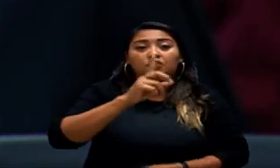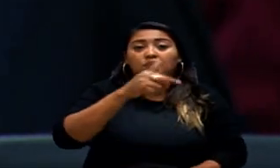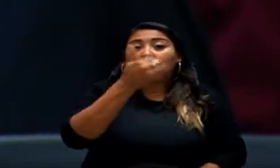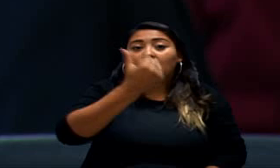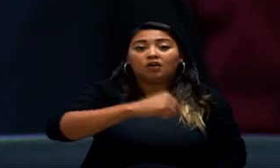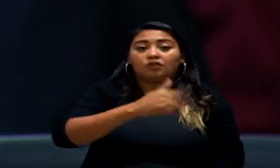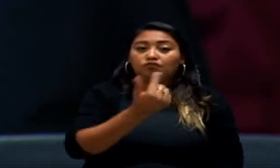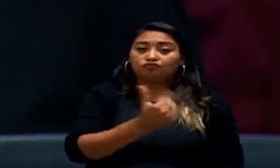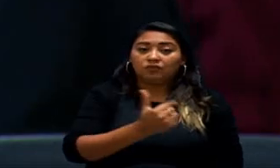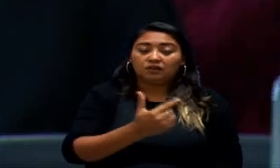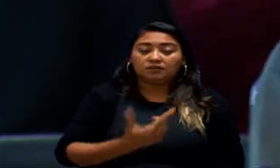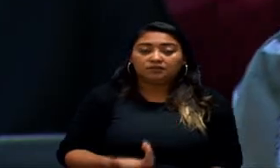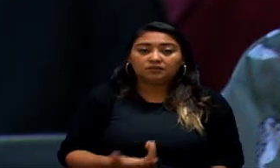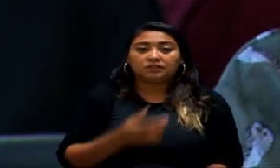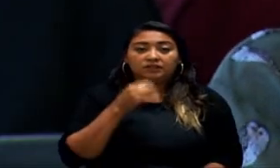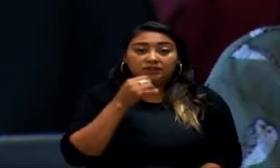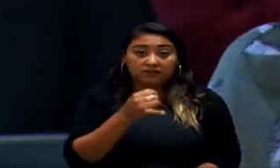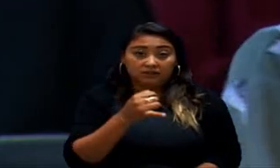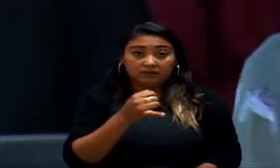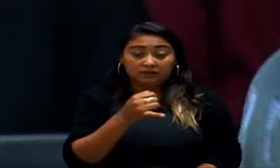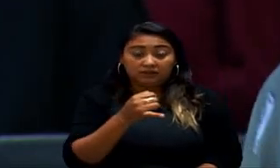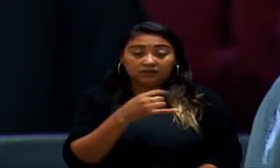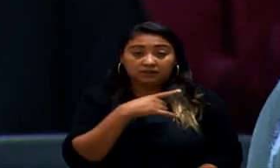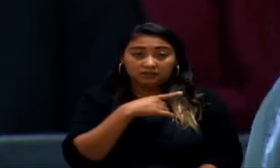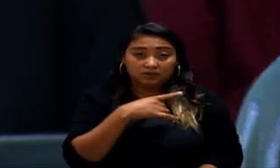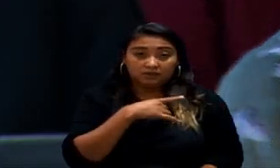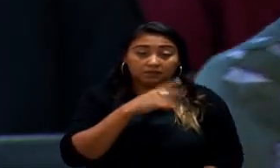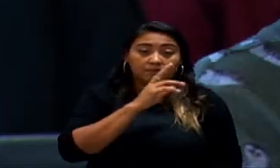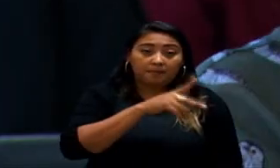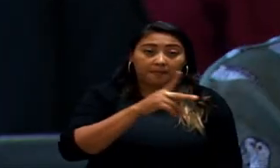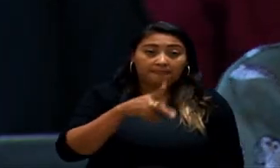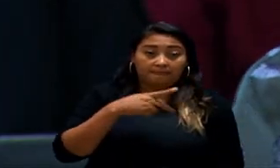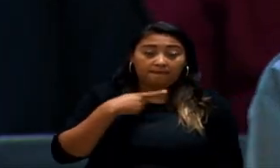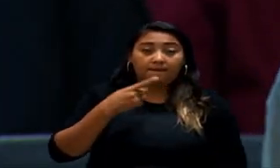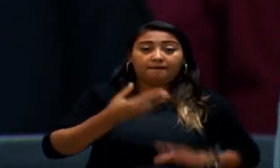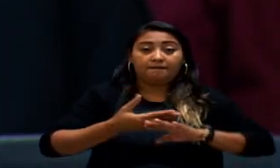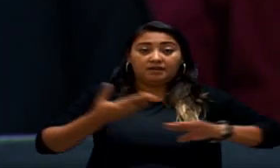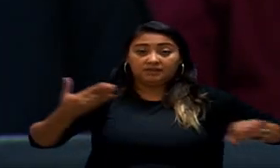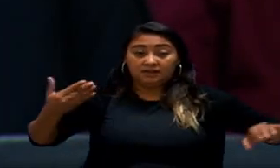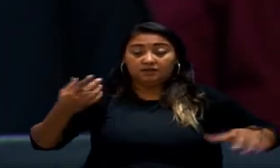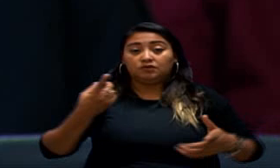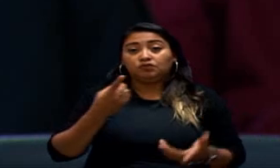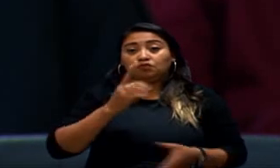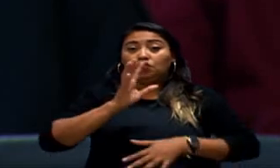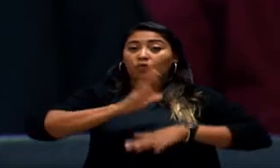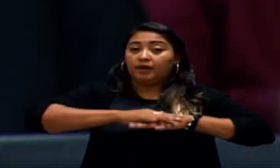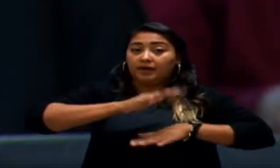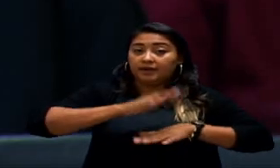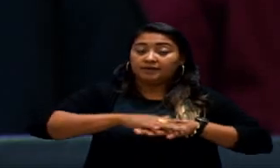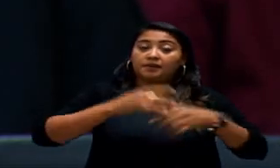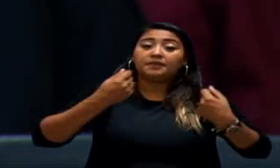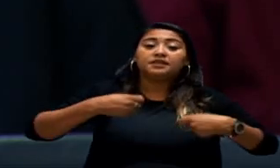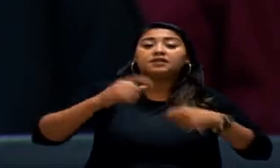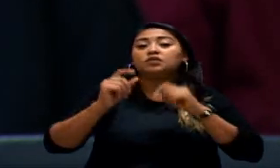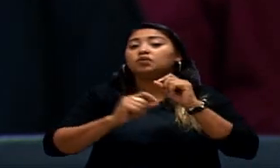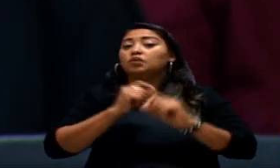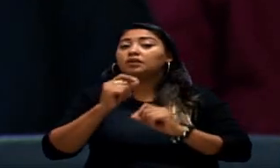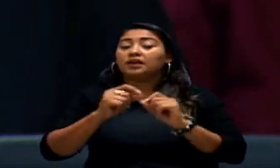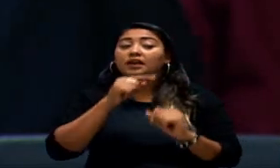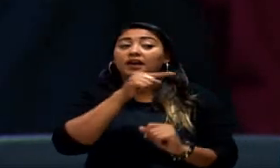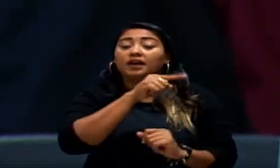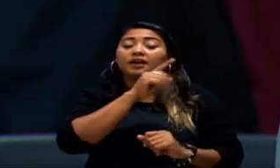Né? Agora, se um professor... E daí, se ele está afastado por auxílio-doença, precisa estudar o que levou a